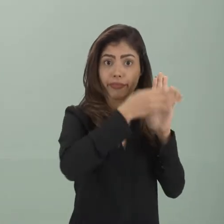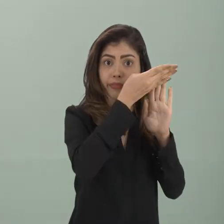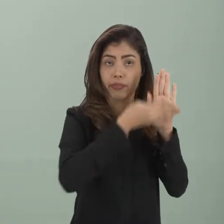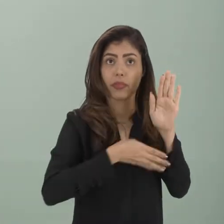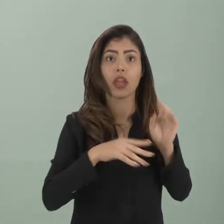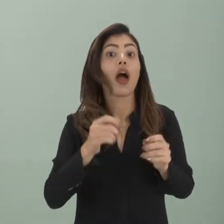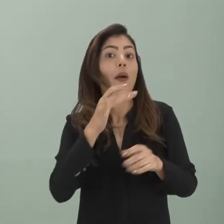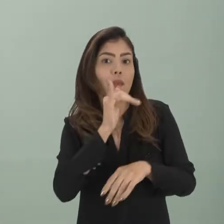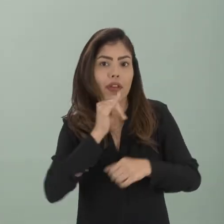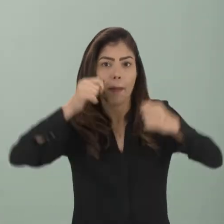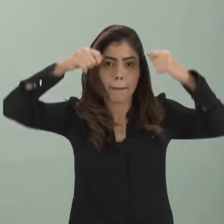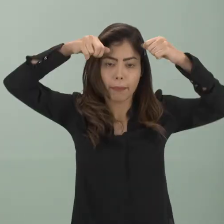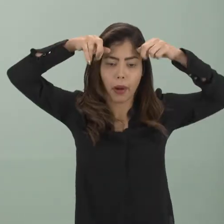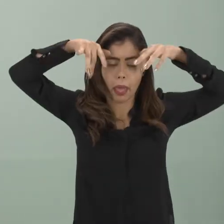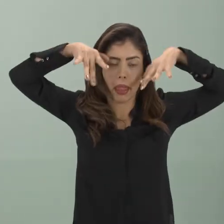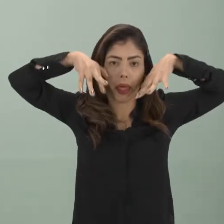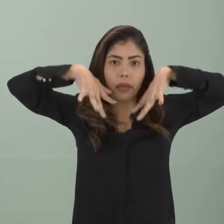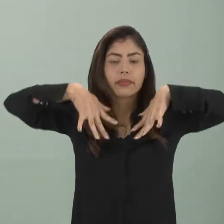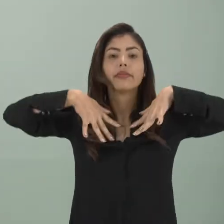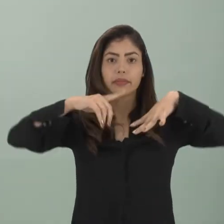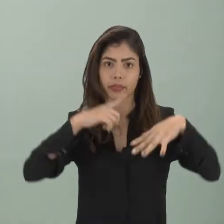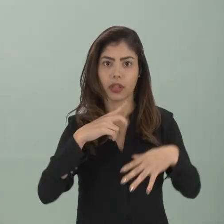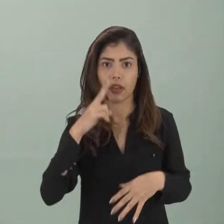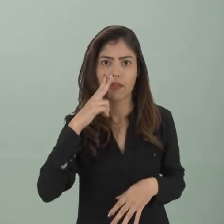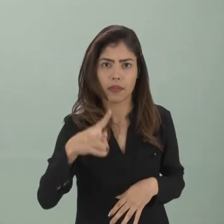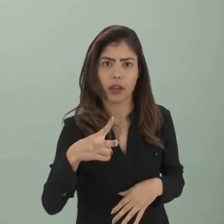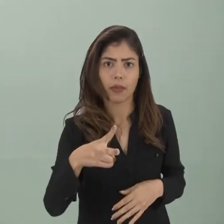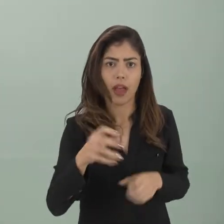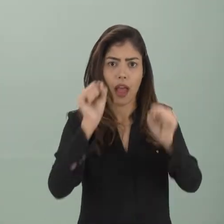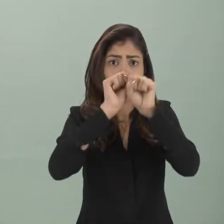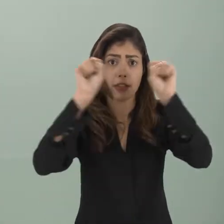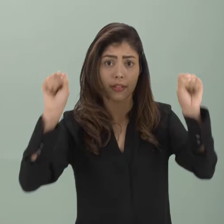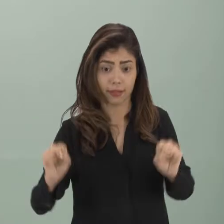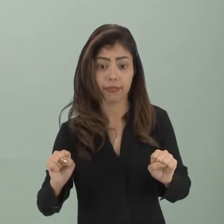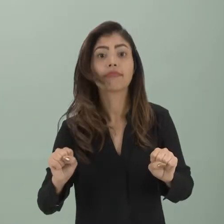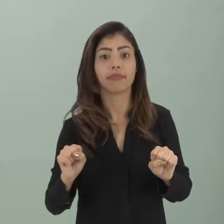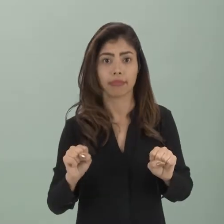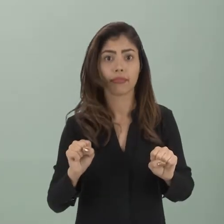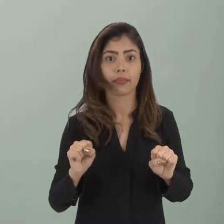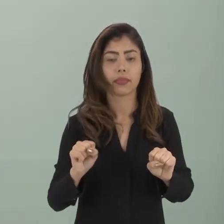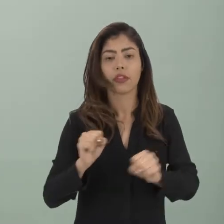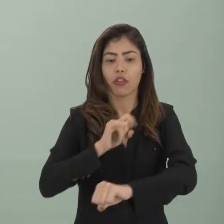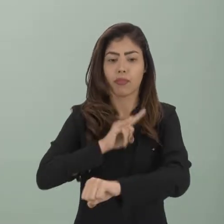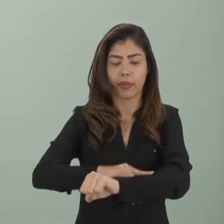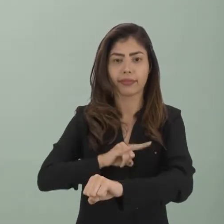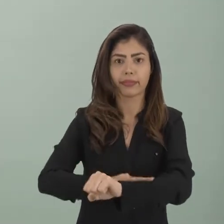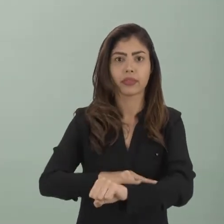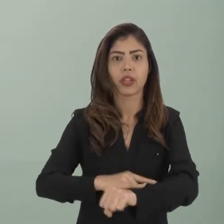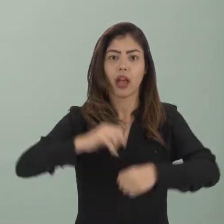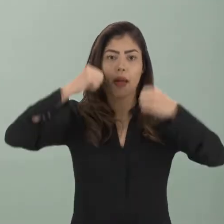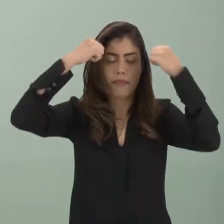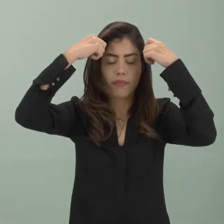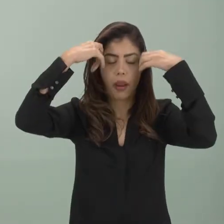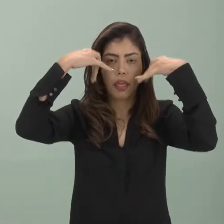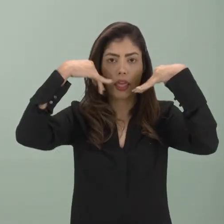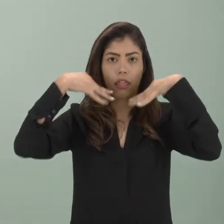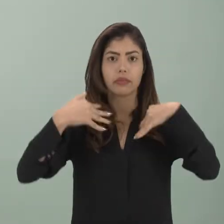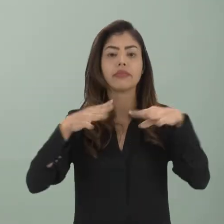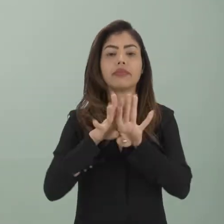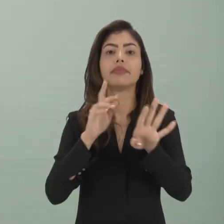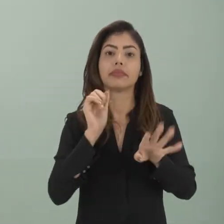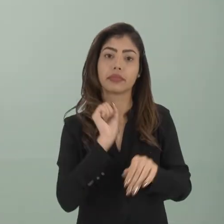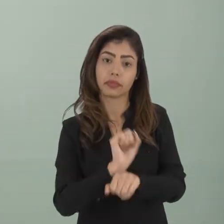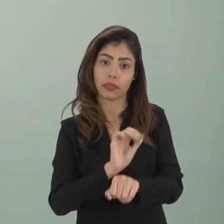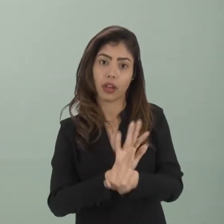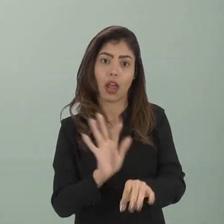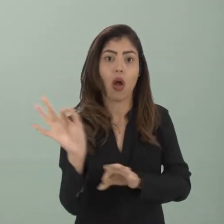o nosso suor, que nós vimos na aula de sistema excretor. O suor, ele serve exatamente para fazer